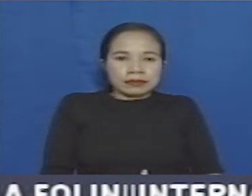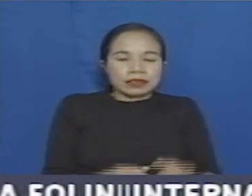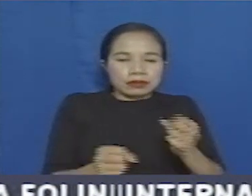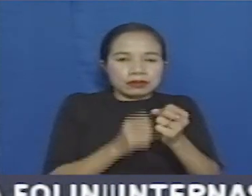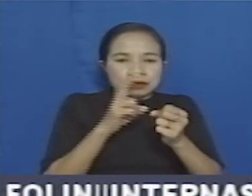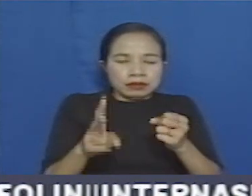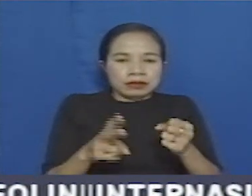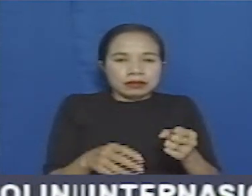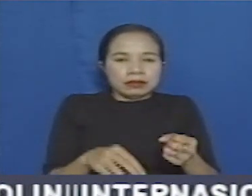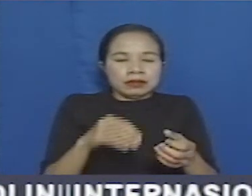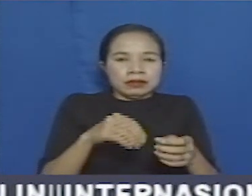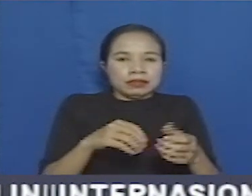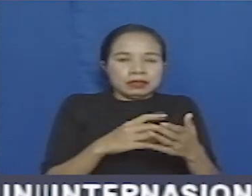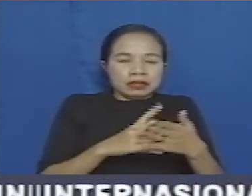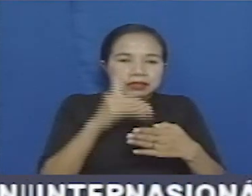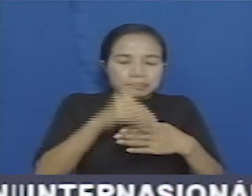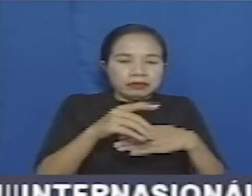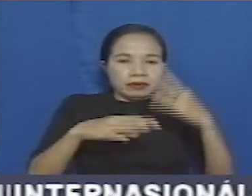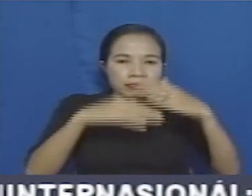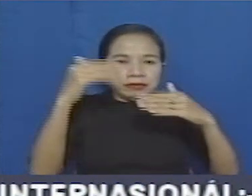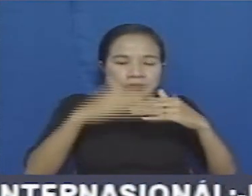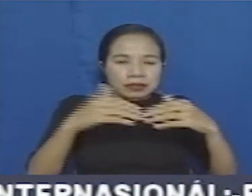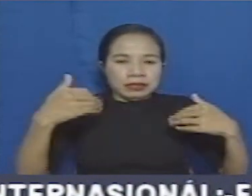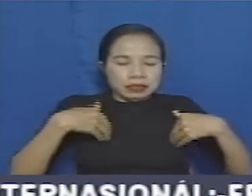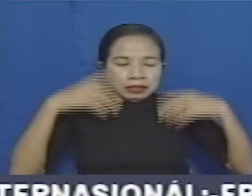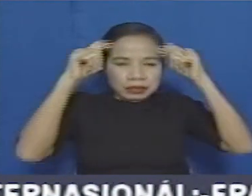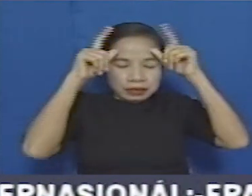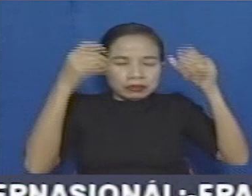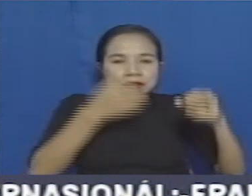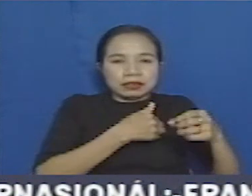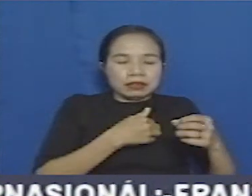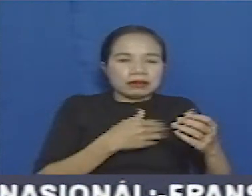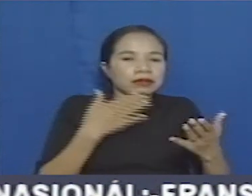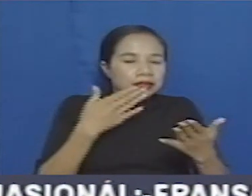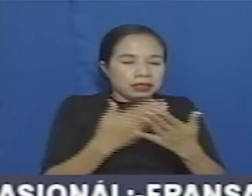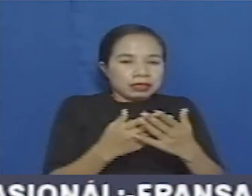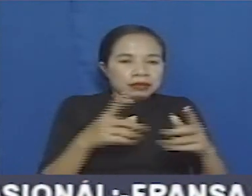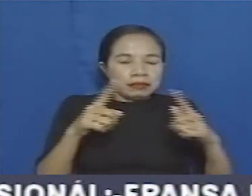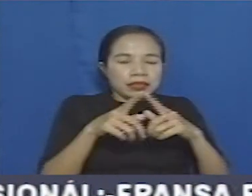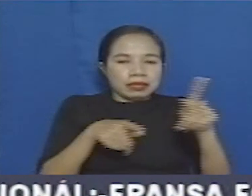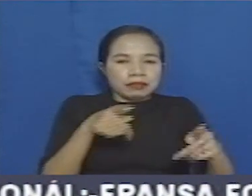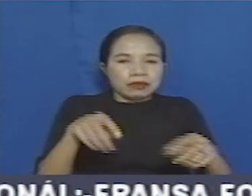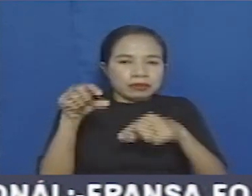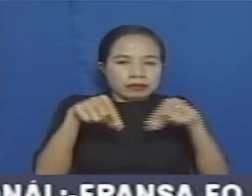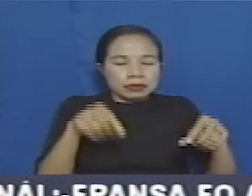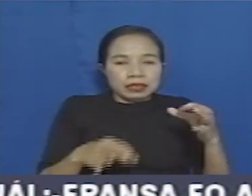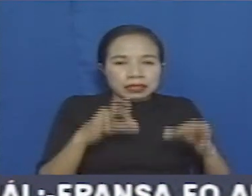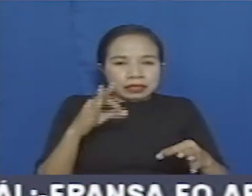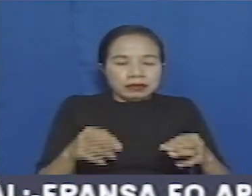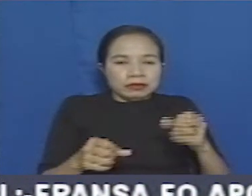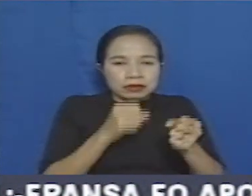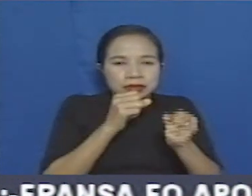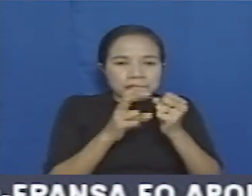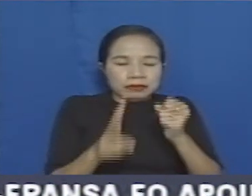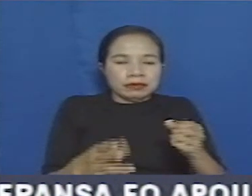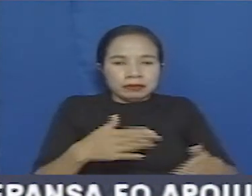Sociedade Civil relata desenvolvimento de infraestrutura e Timor-Leste se dá o acessível para a maior eficiência. Mas que não é, Sociedade